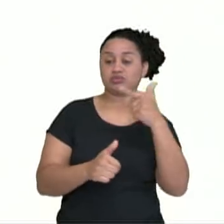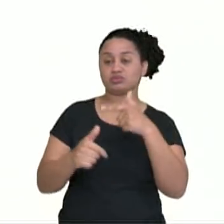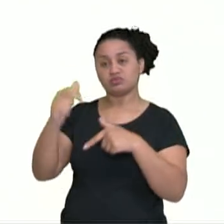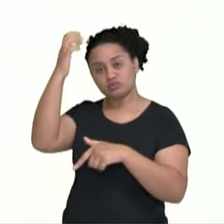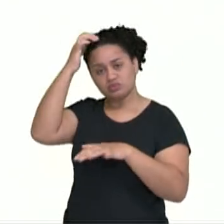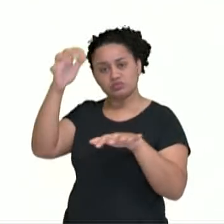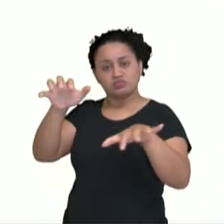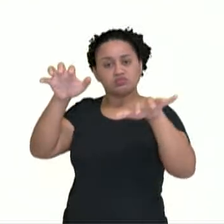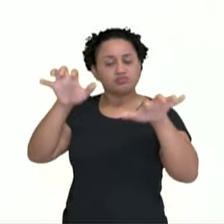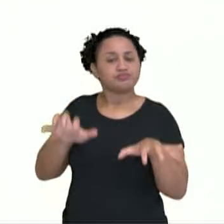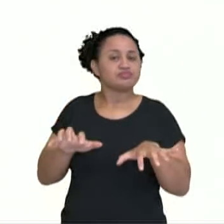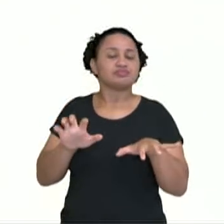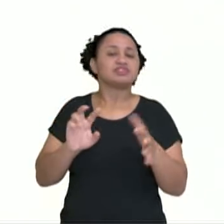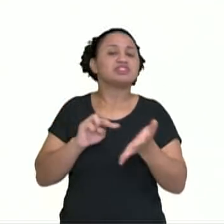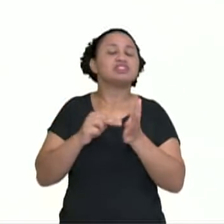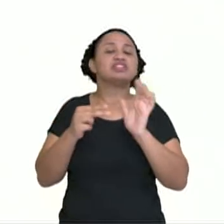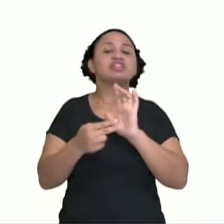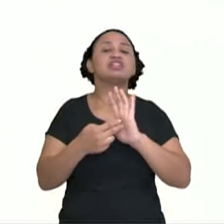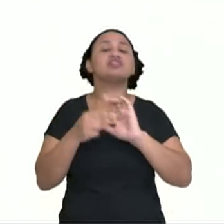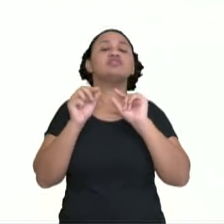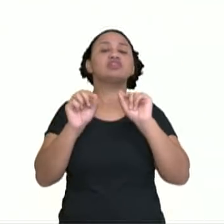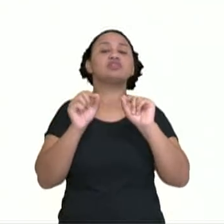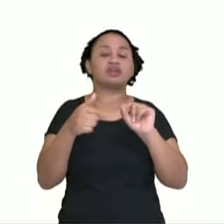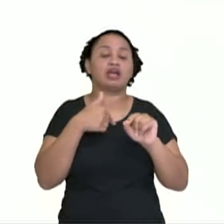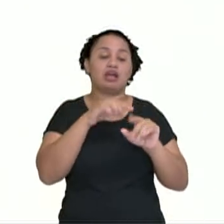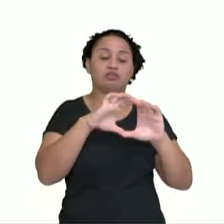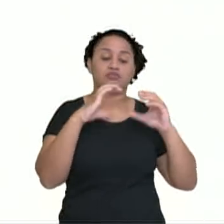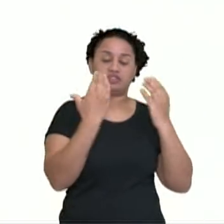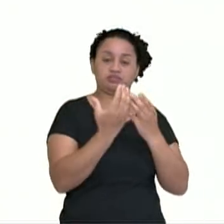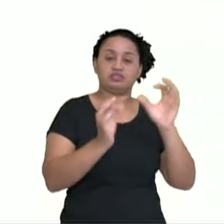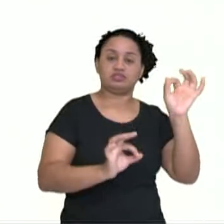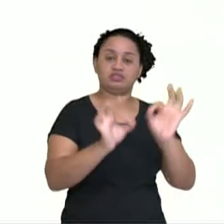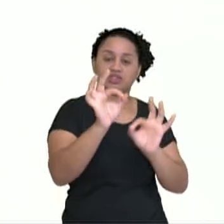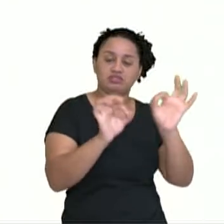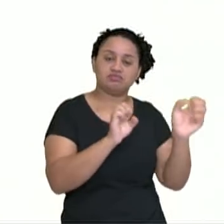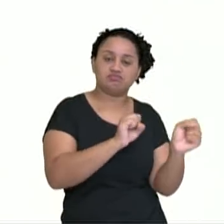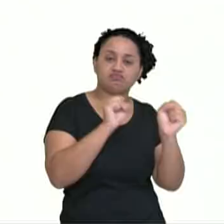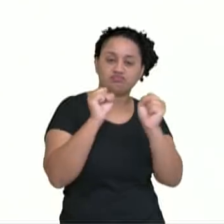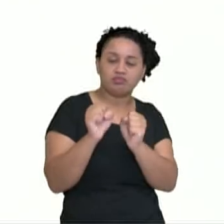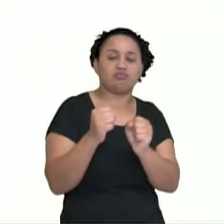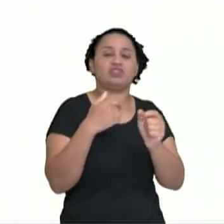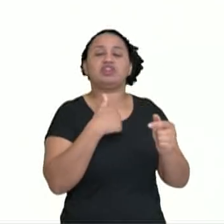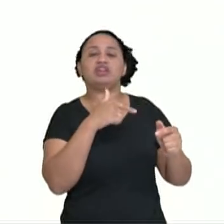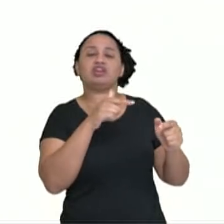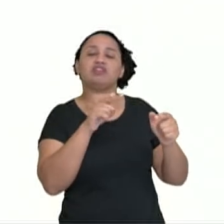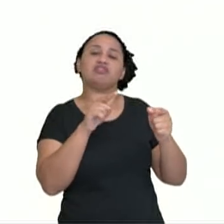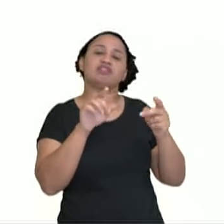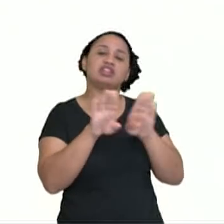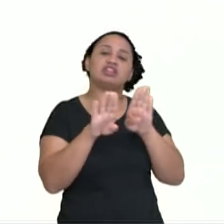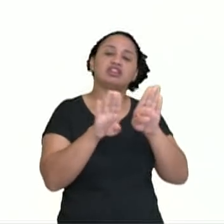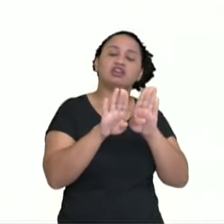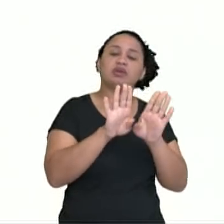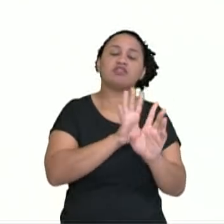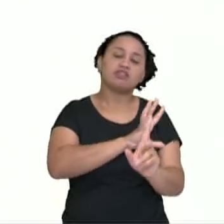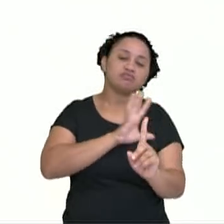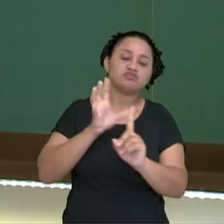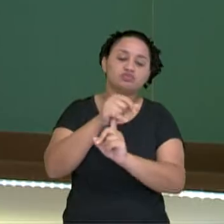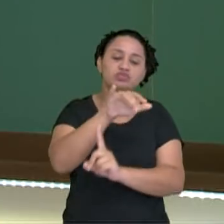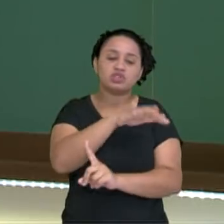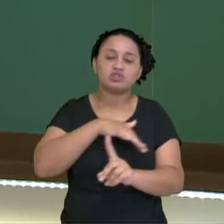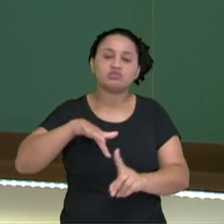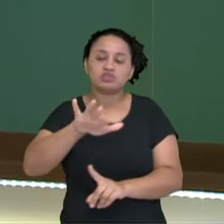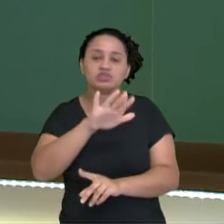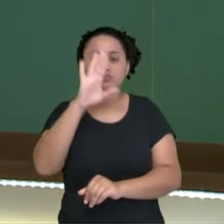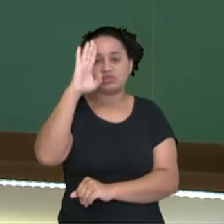quer dizer que é o parlamento quem vai organizar o poder legislativo, é ele quem vai acabar também dominando toda a situação